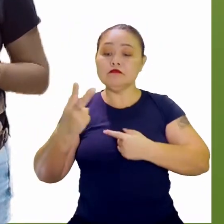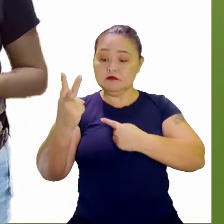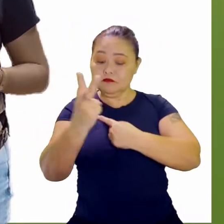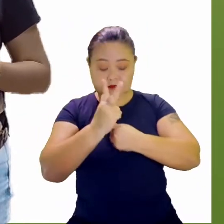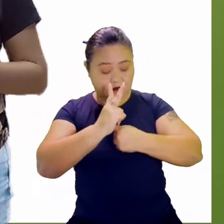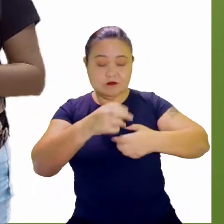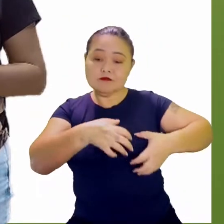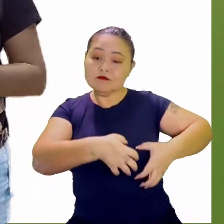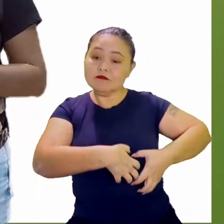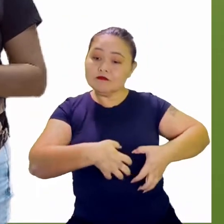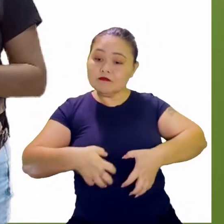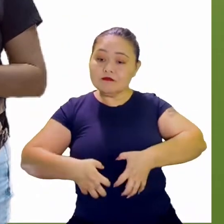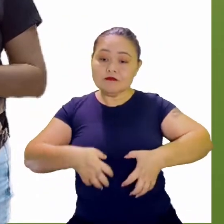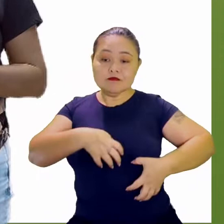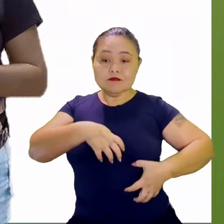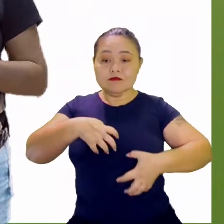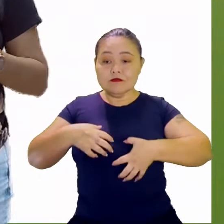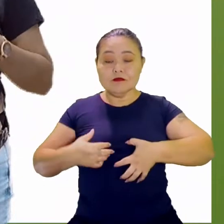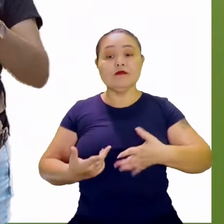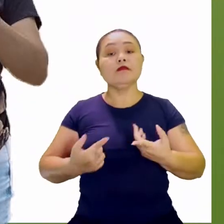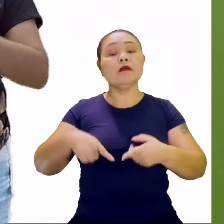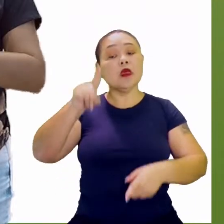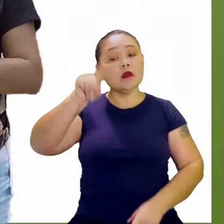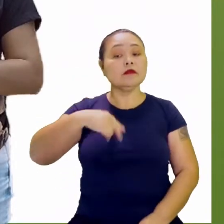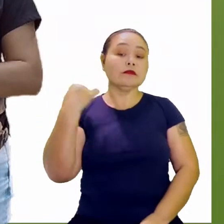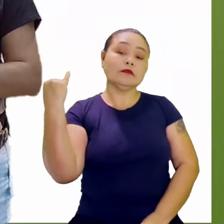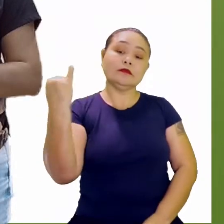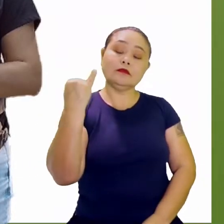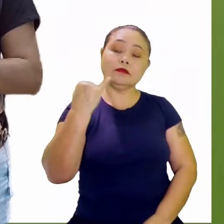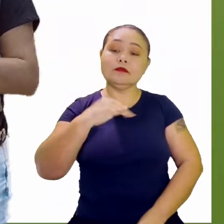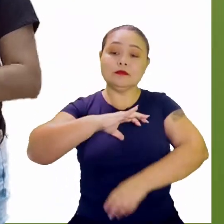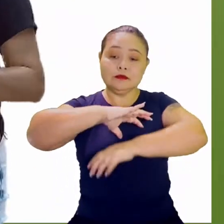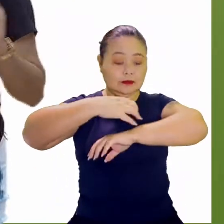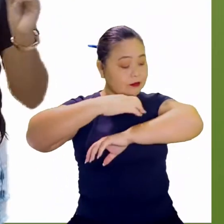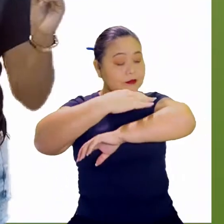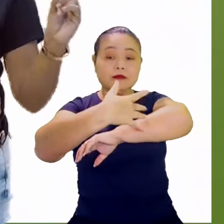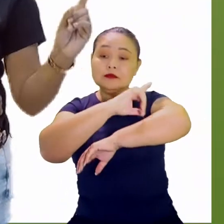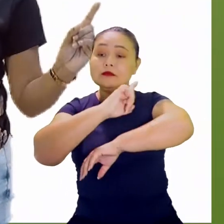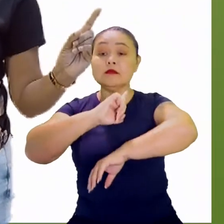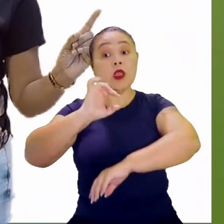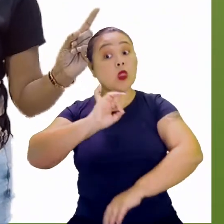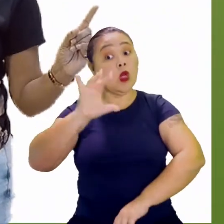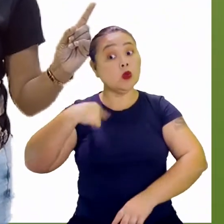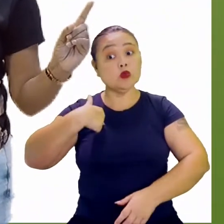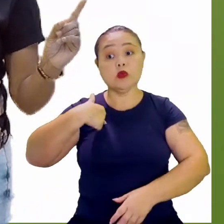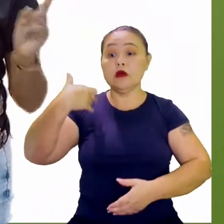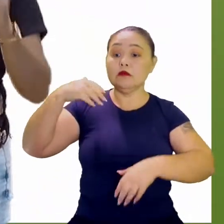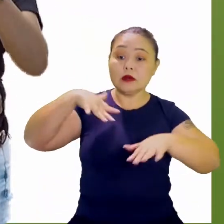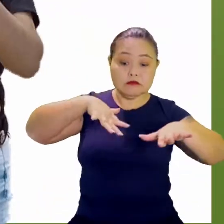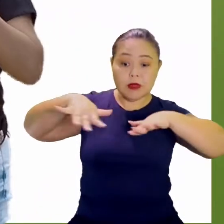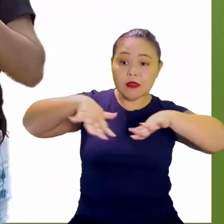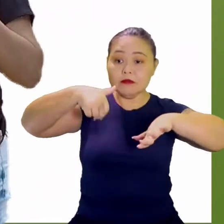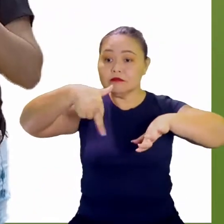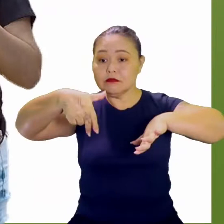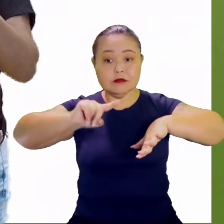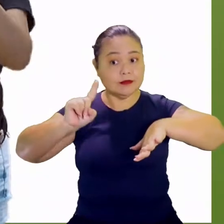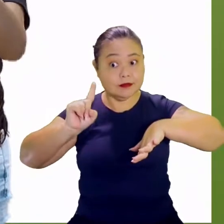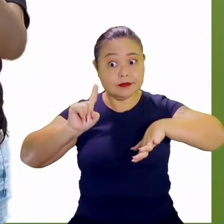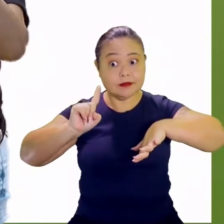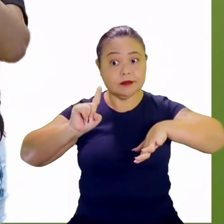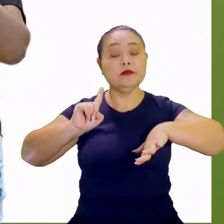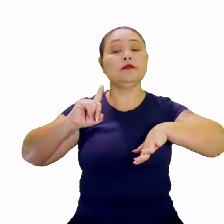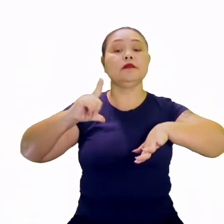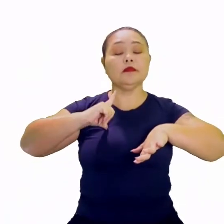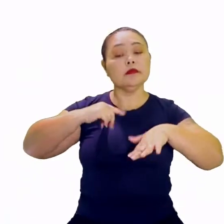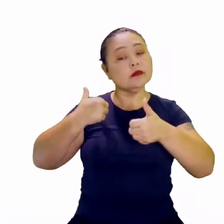também ajuda na prevenção dos órgãos. Então é muito importante o músculo, não só para o exercício. Vamos ver um pouquinho mais?